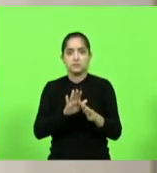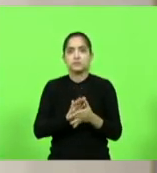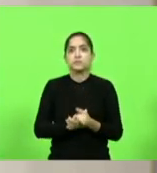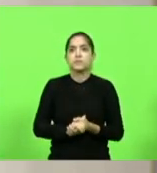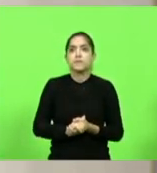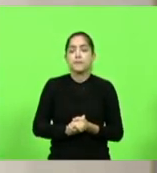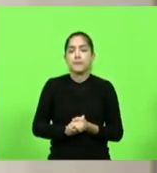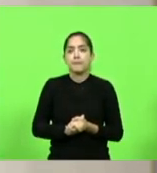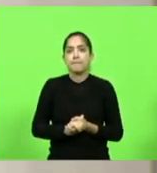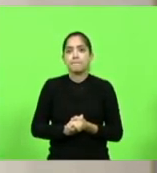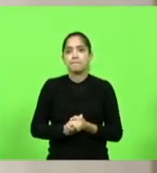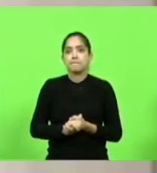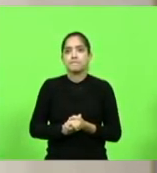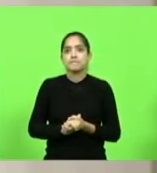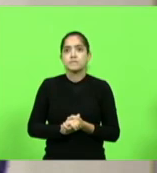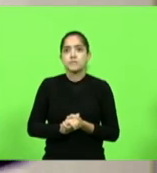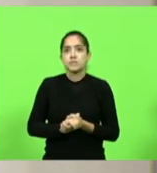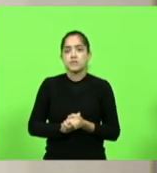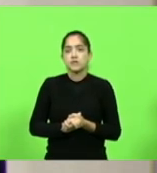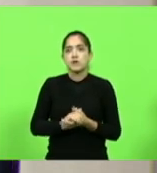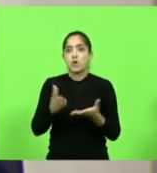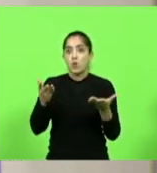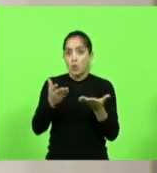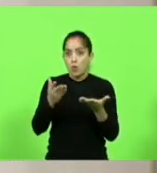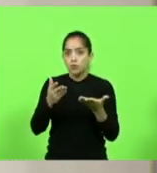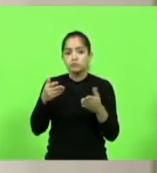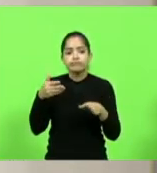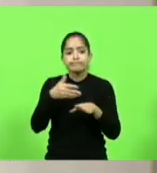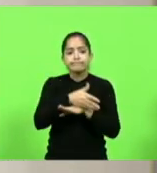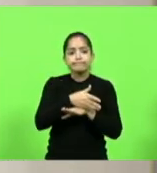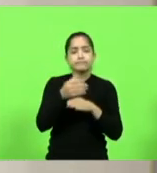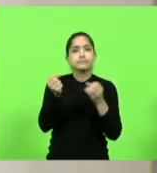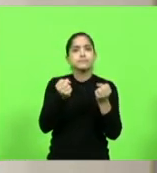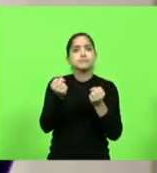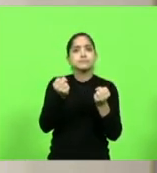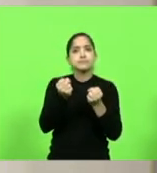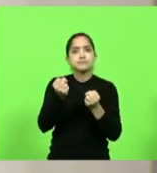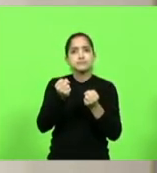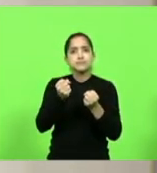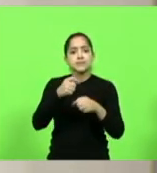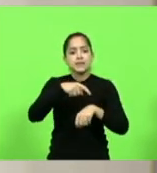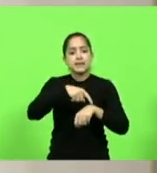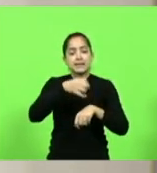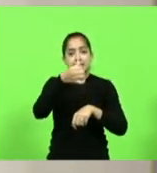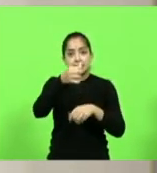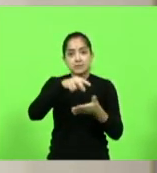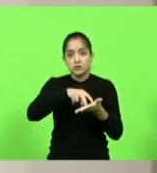da fala do deputado. Hoje eu entrei no carro, 6 horas da manhã,